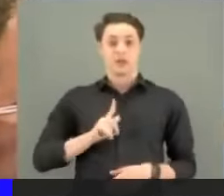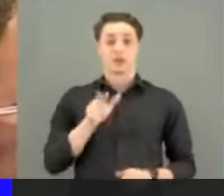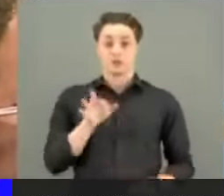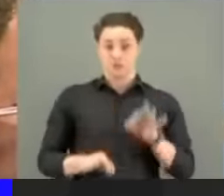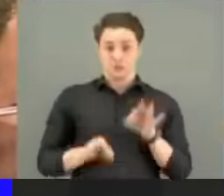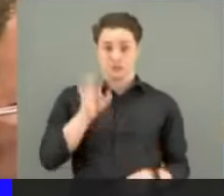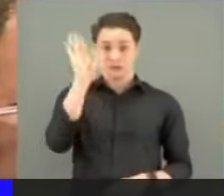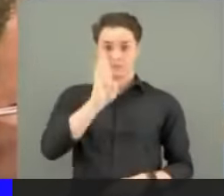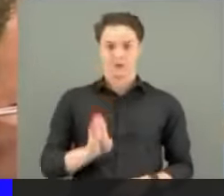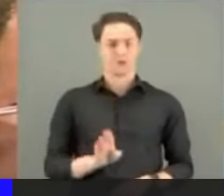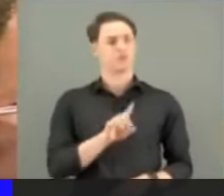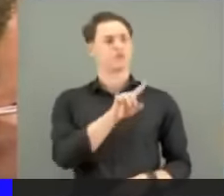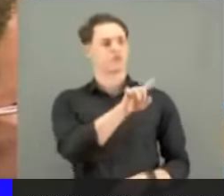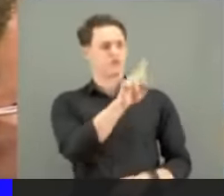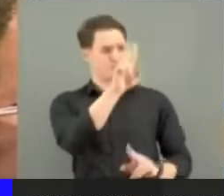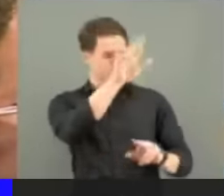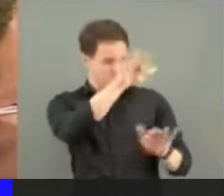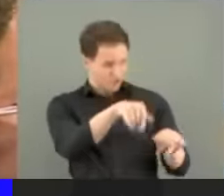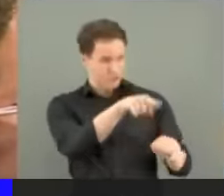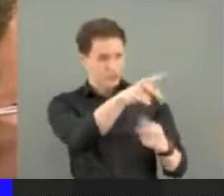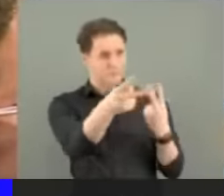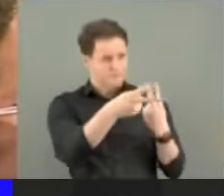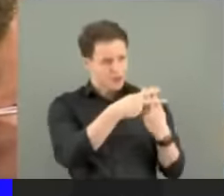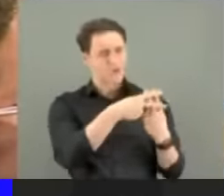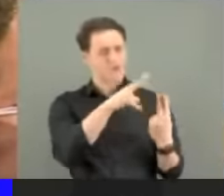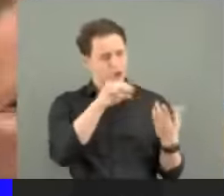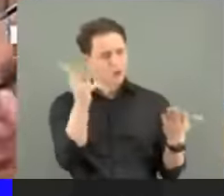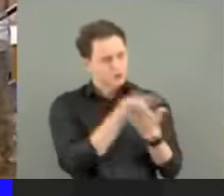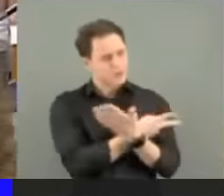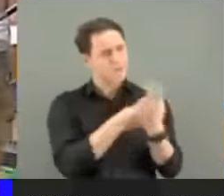sair preso no final da CPMI, porque